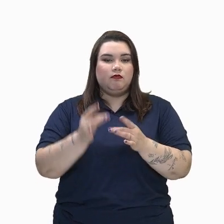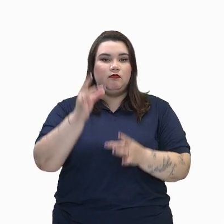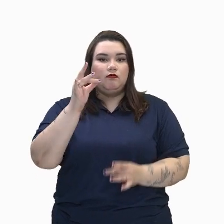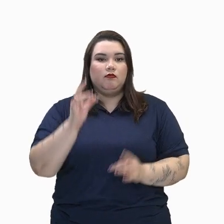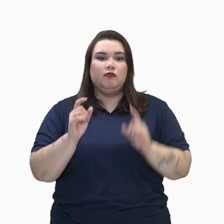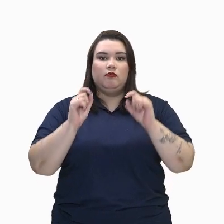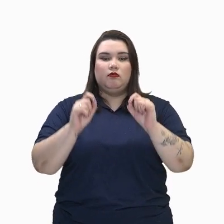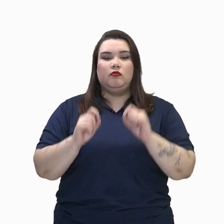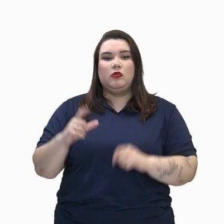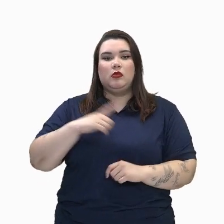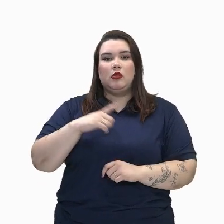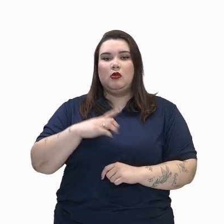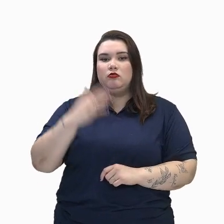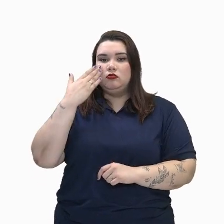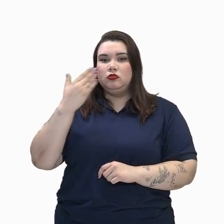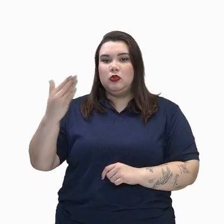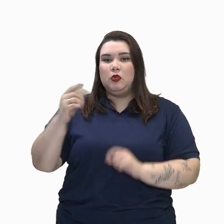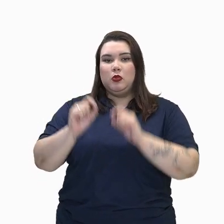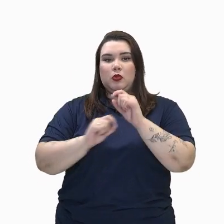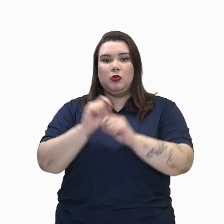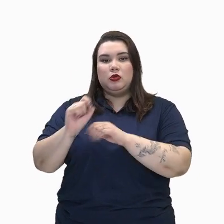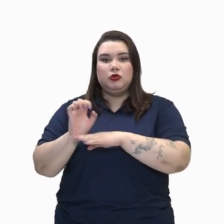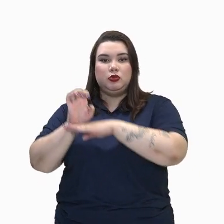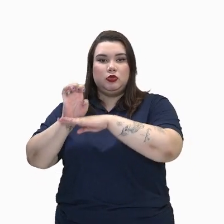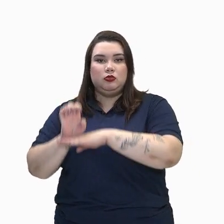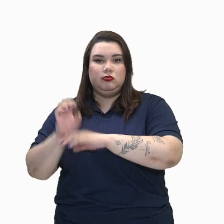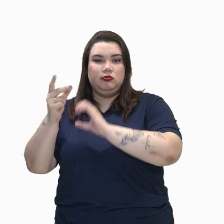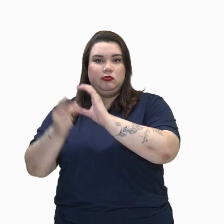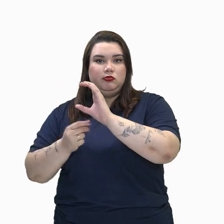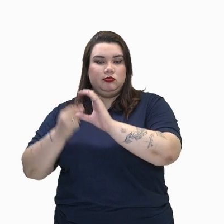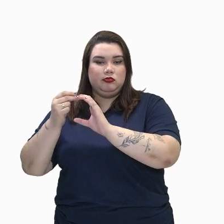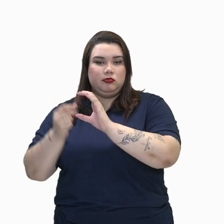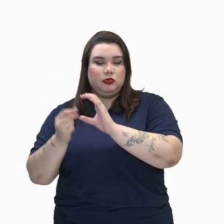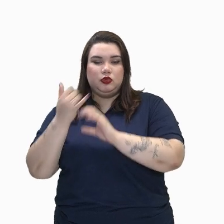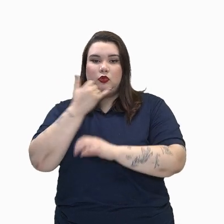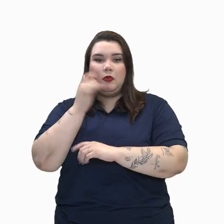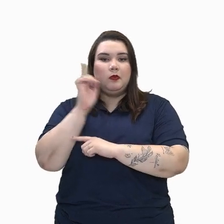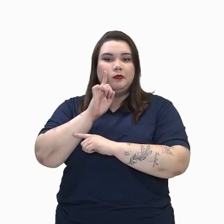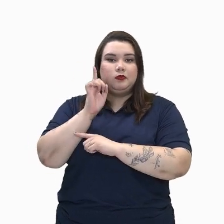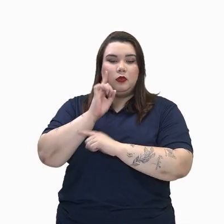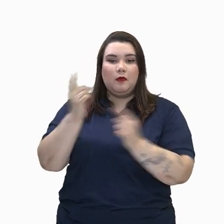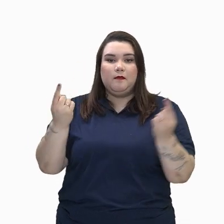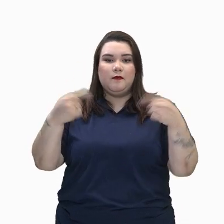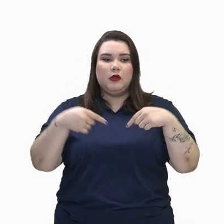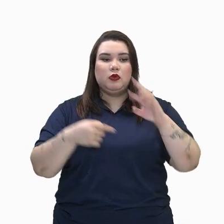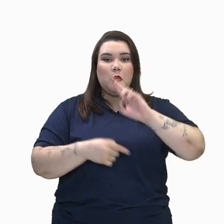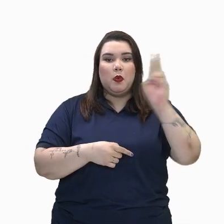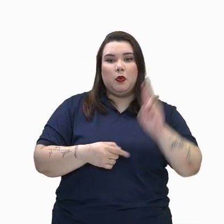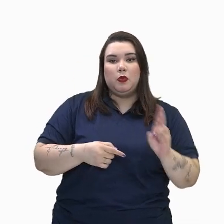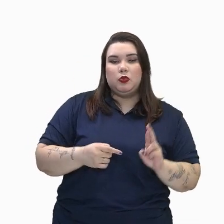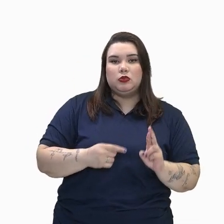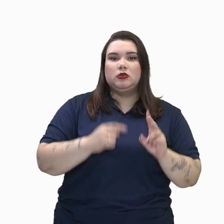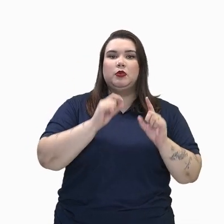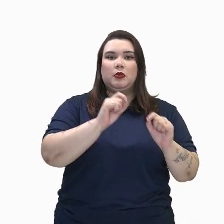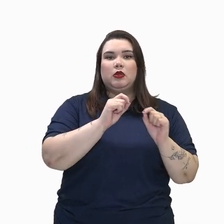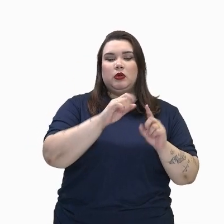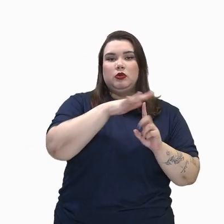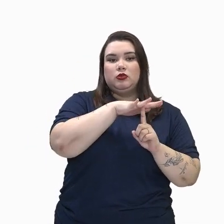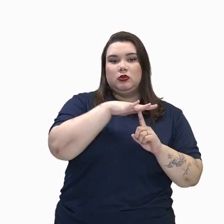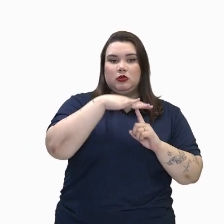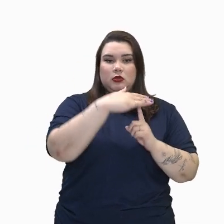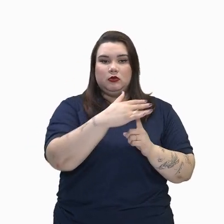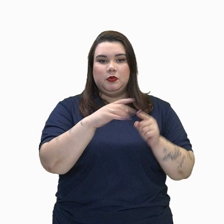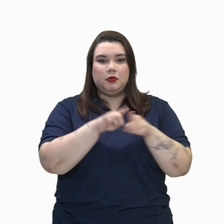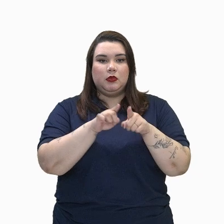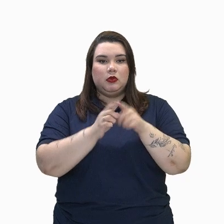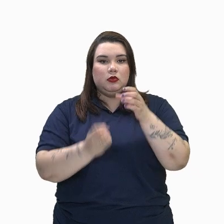o bipolarismo, Estados Unidos, capitalismo, e União versus União Soviética, socialismo, e a